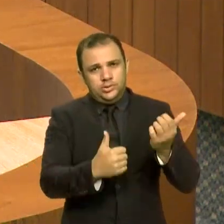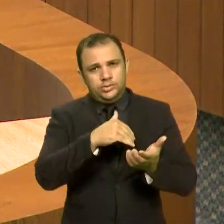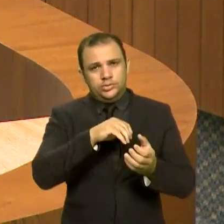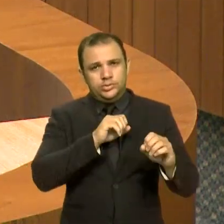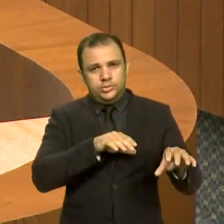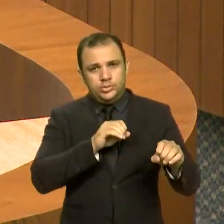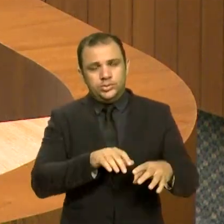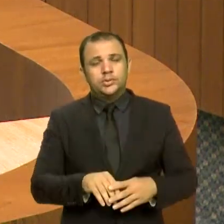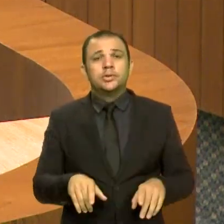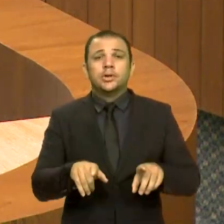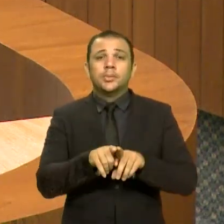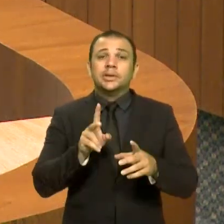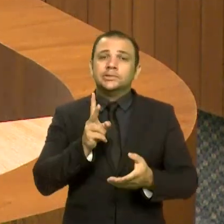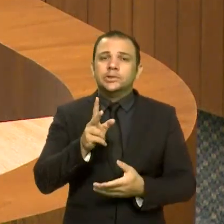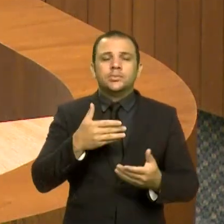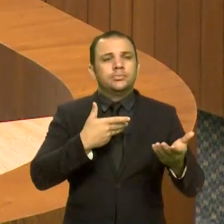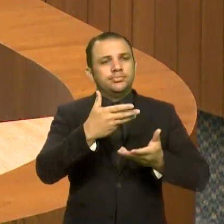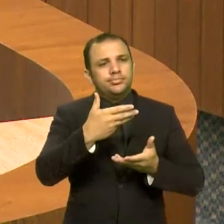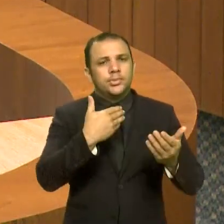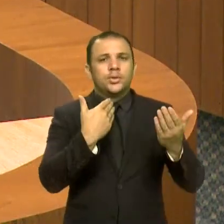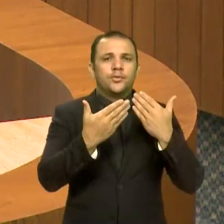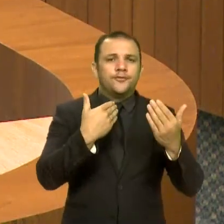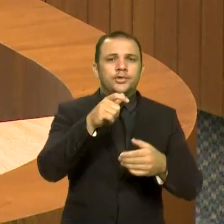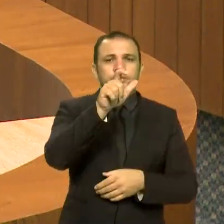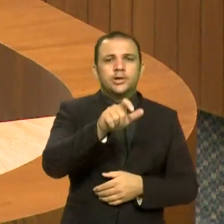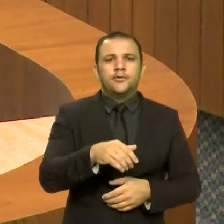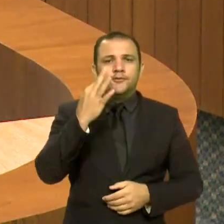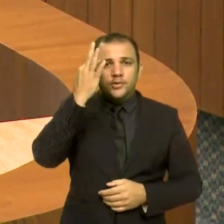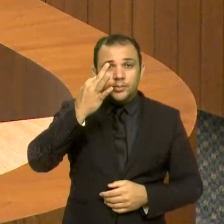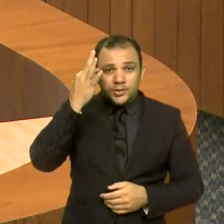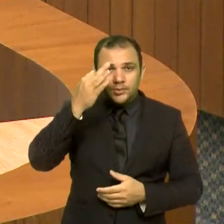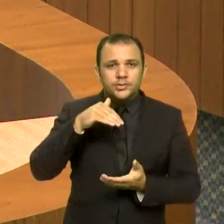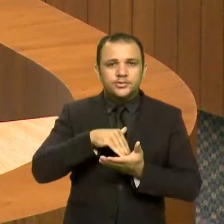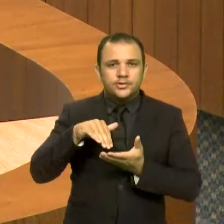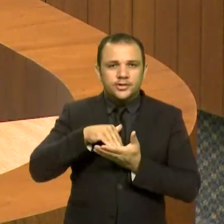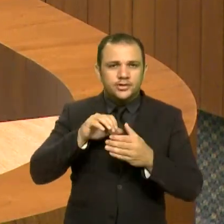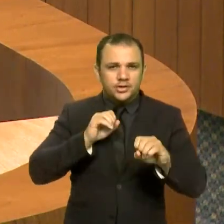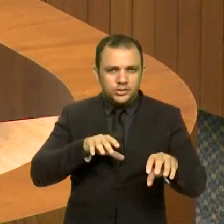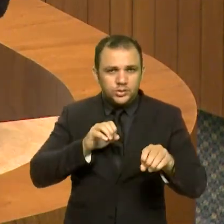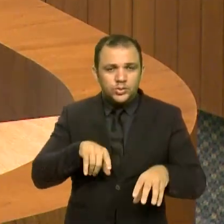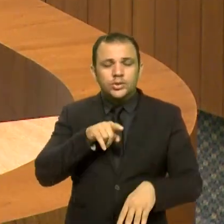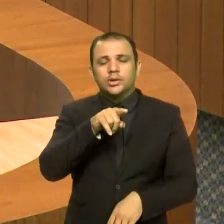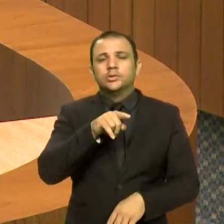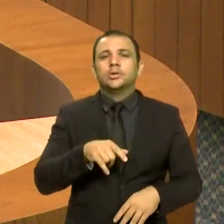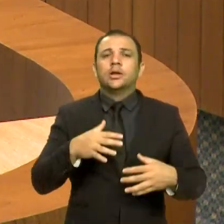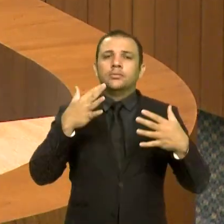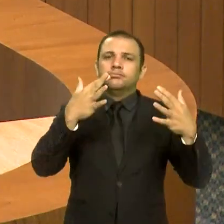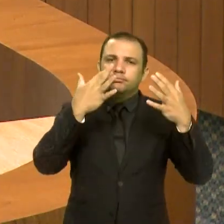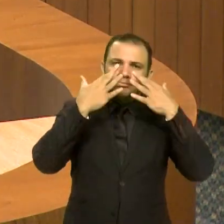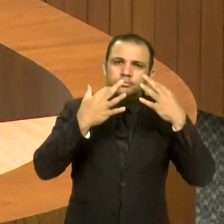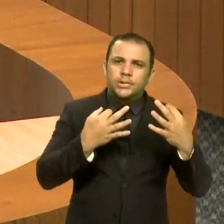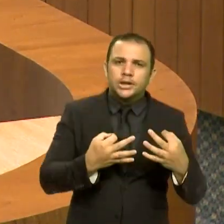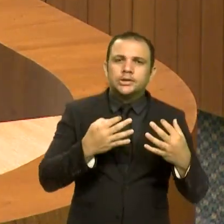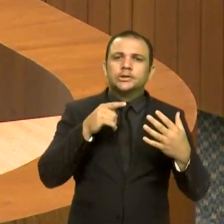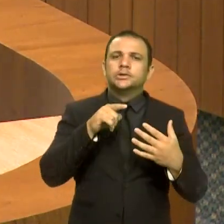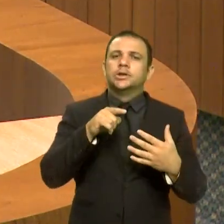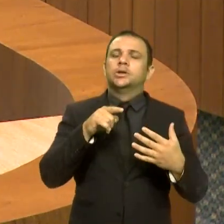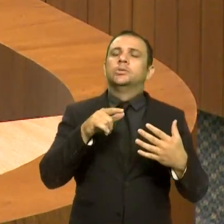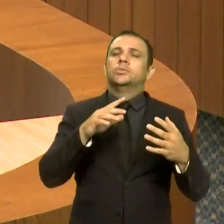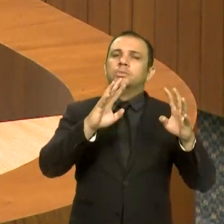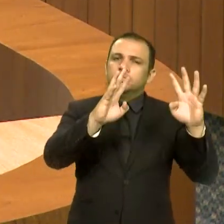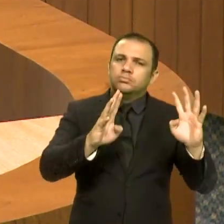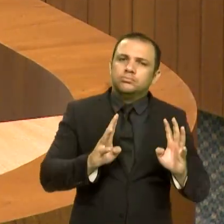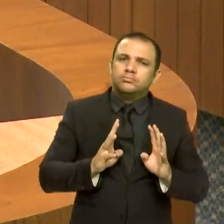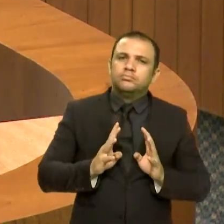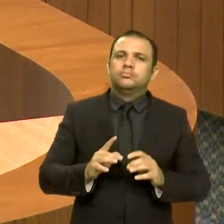com o secretário de Educação, Felipe Camarão, que de forma atenciosa, de forma cordial, nos atendeu